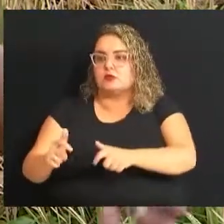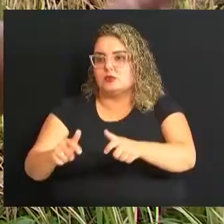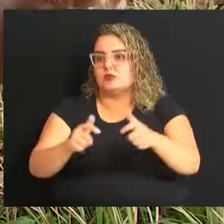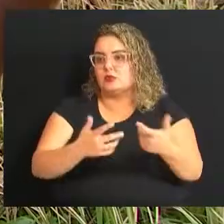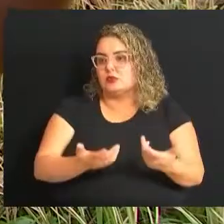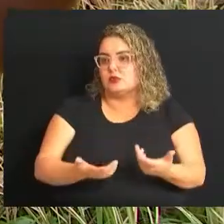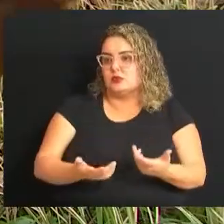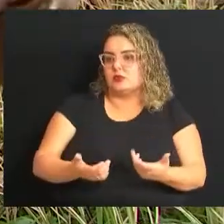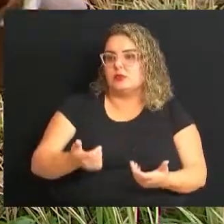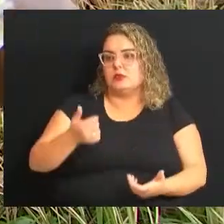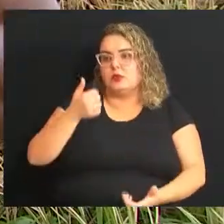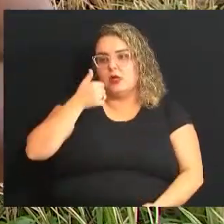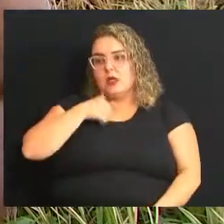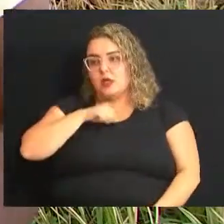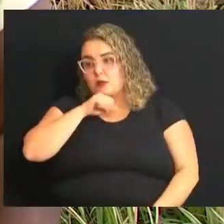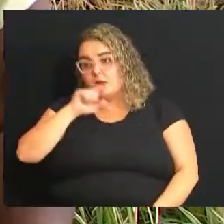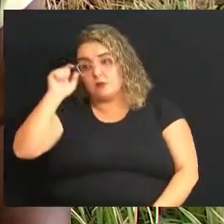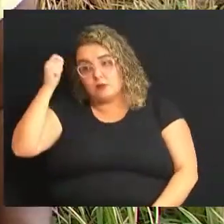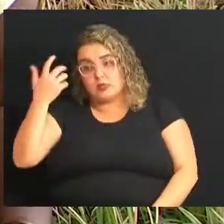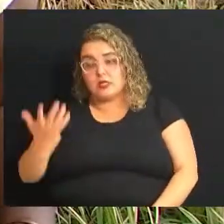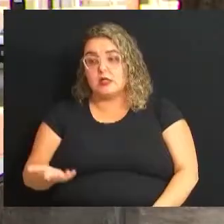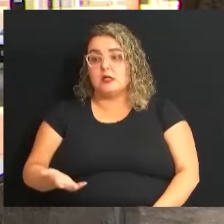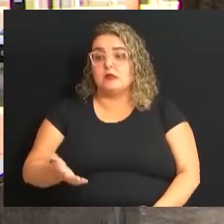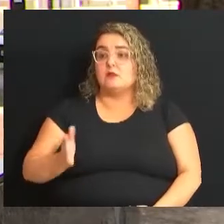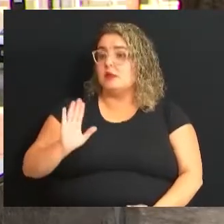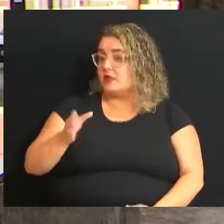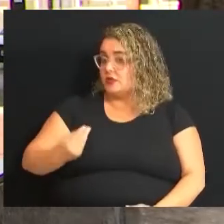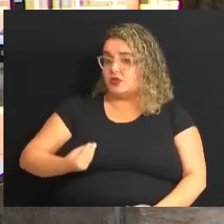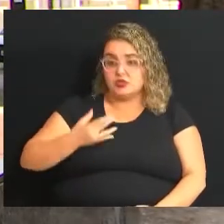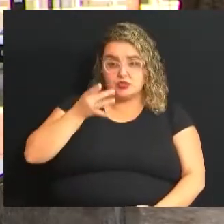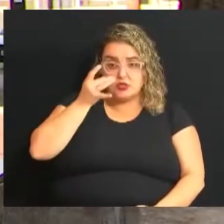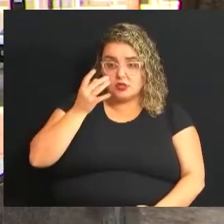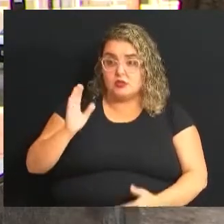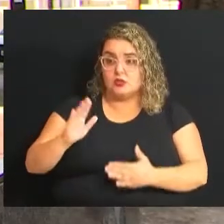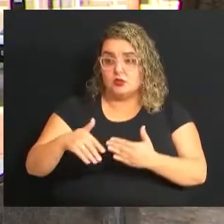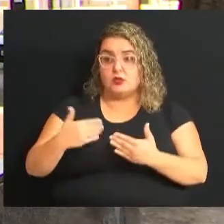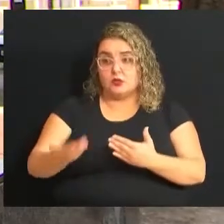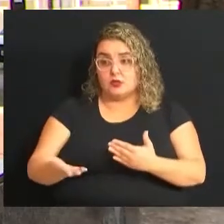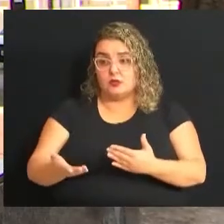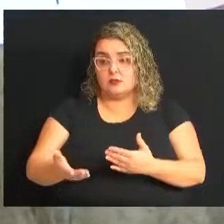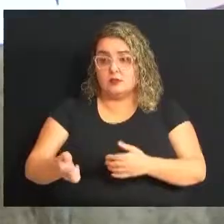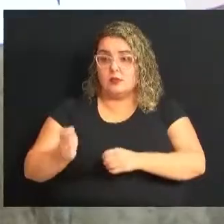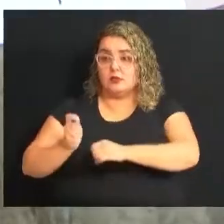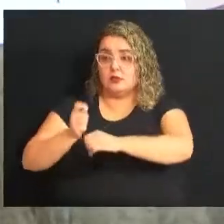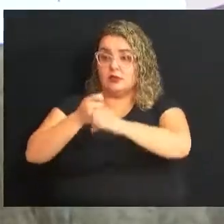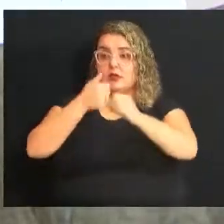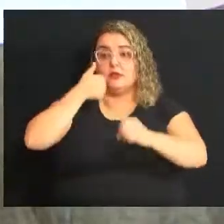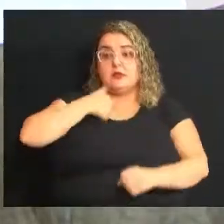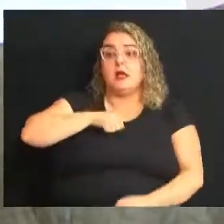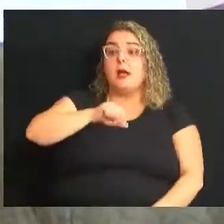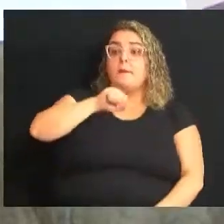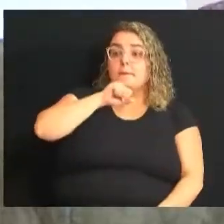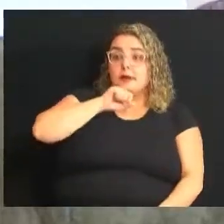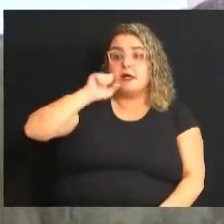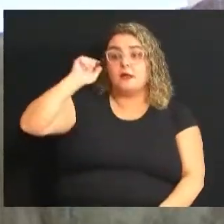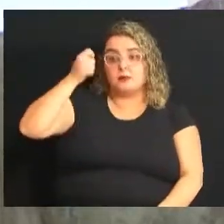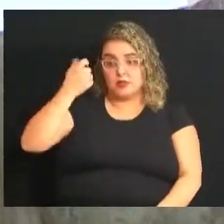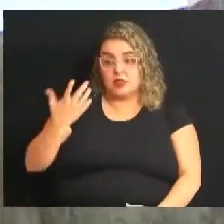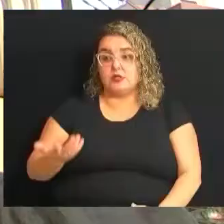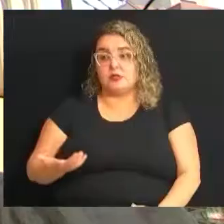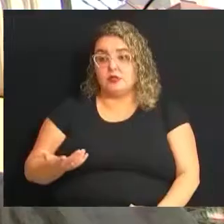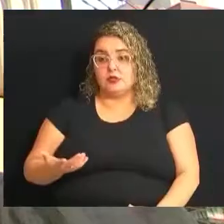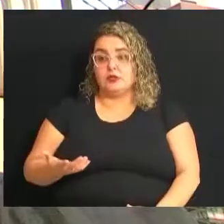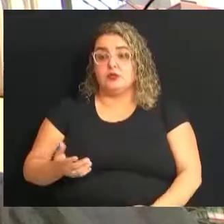Mãe Preta, tudo, mas nós já estávamos aqui. Do lado de fora, a estátua da Mãe Preta, réplica de um